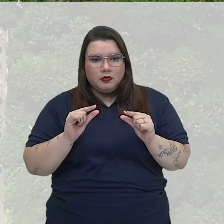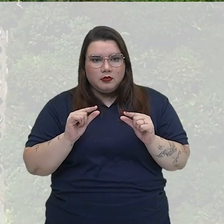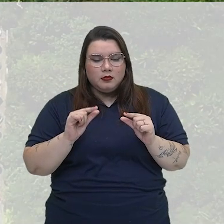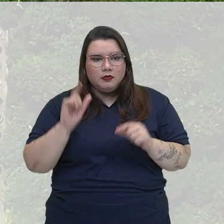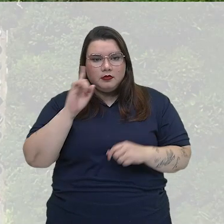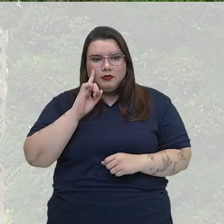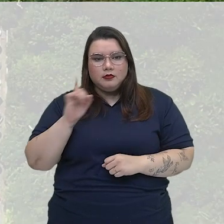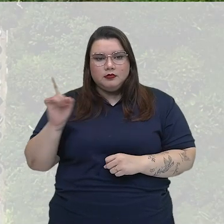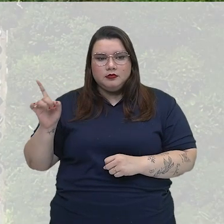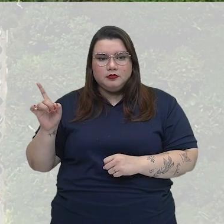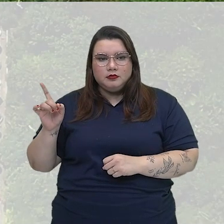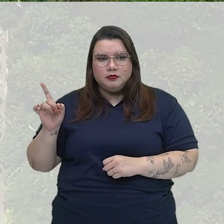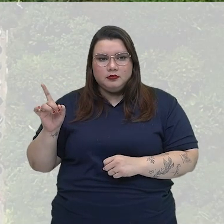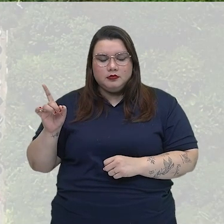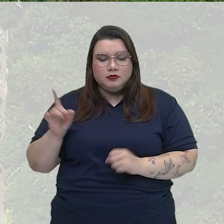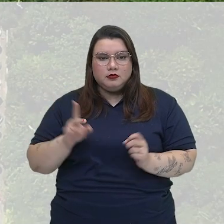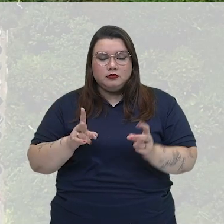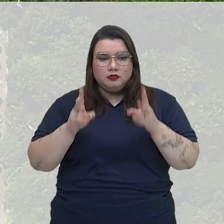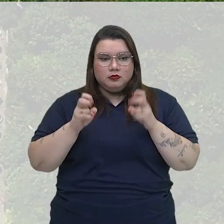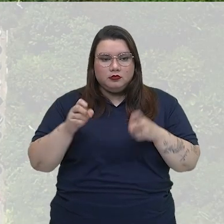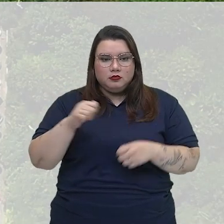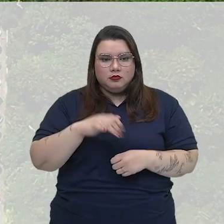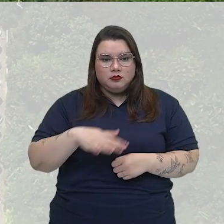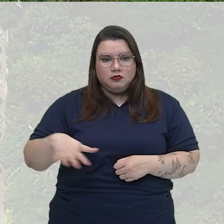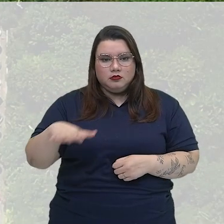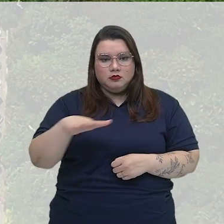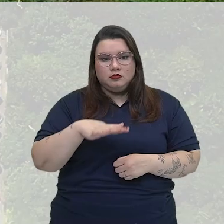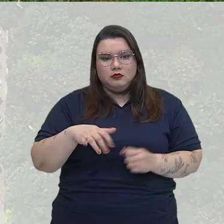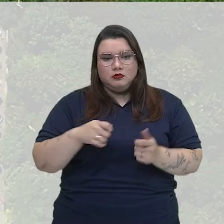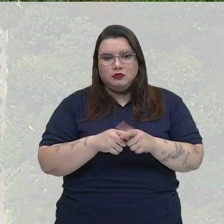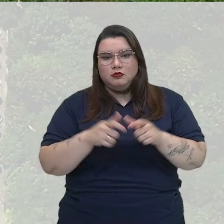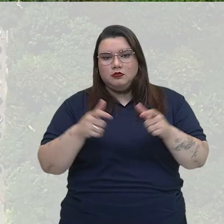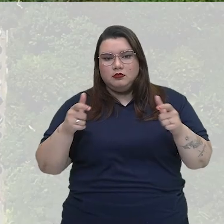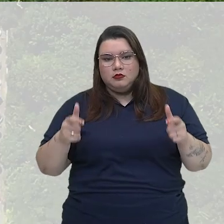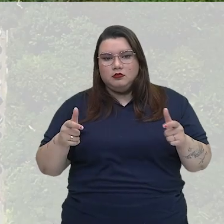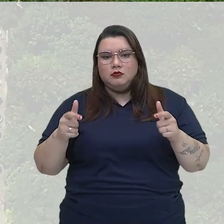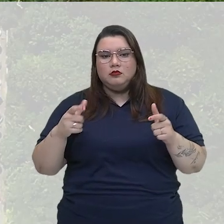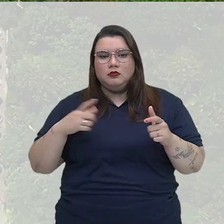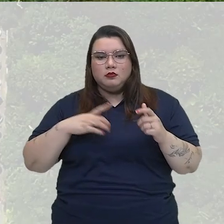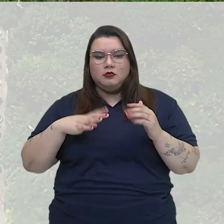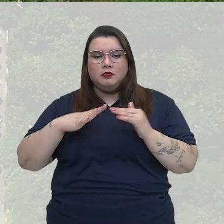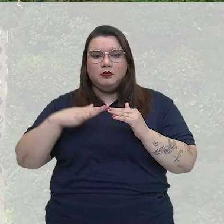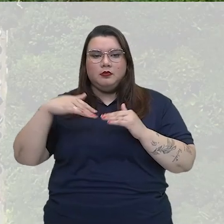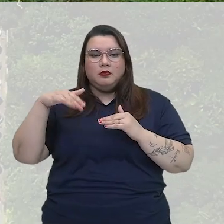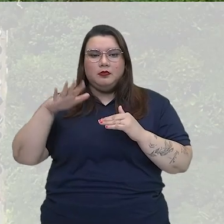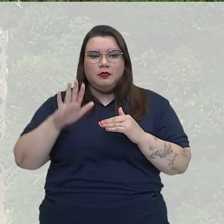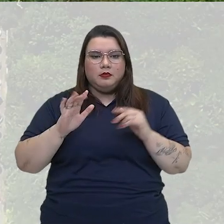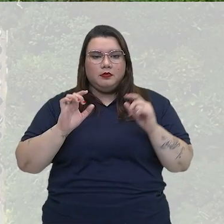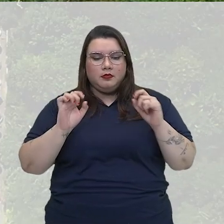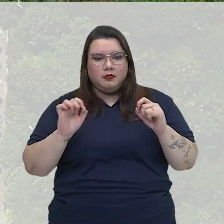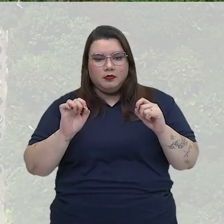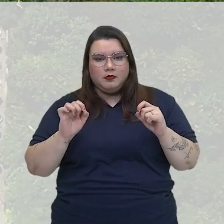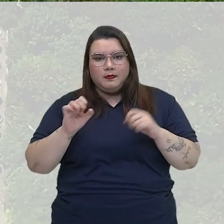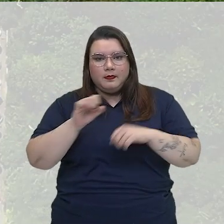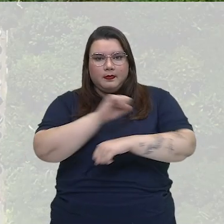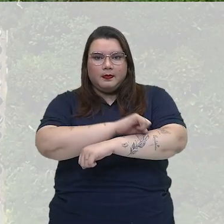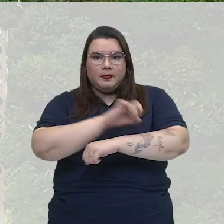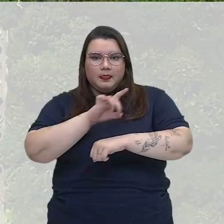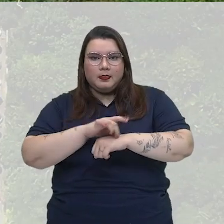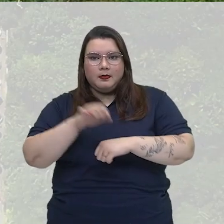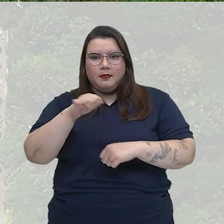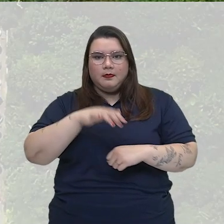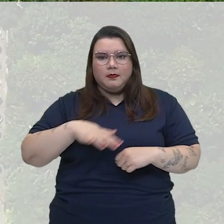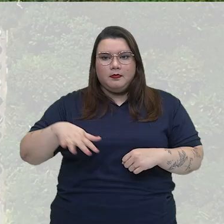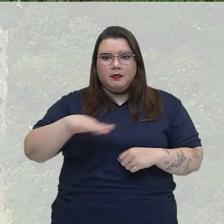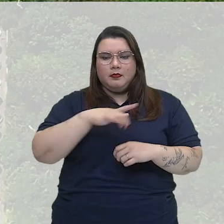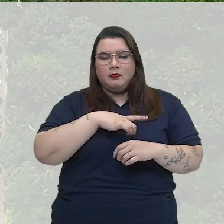uma pausa aqui. Vocês estão vendo uma área muito maior. Ela vai além até mesmo da parte da SEDUC. Uma